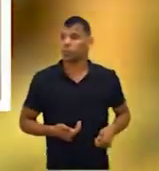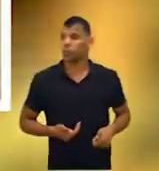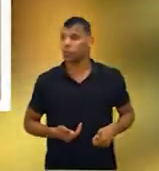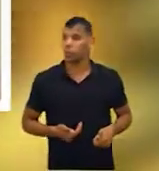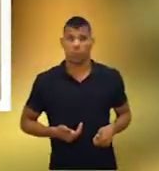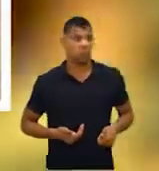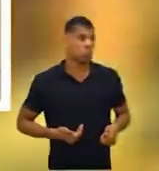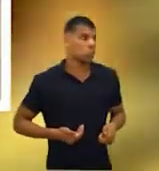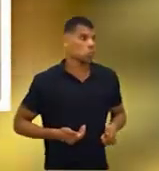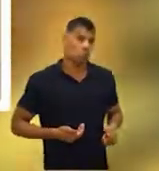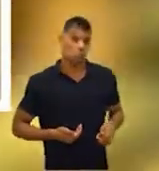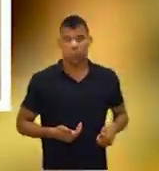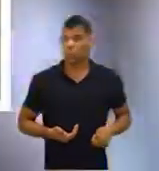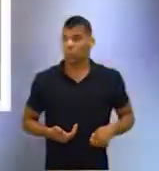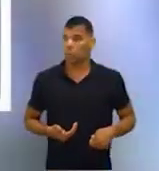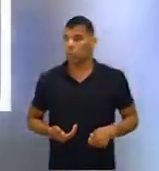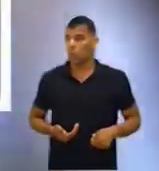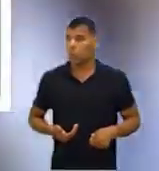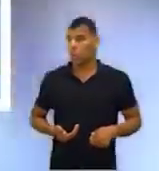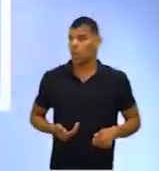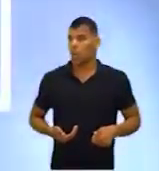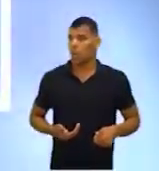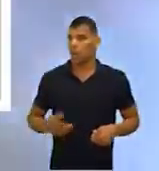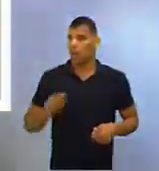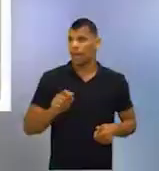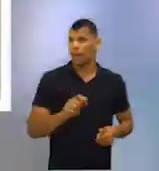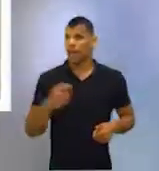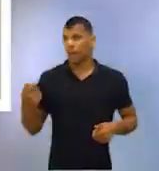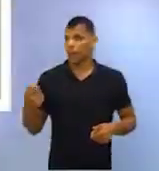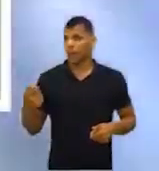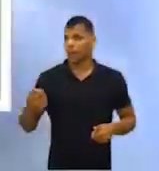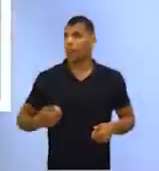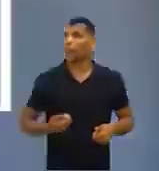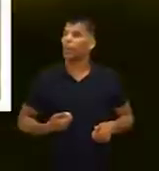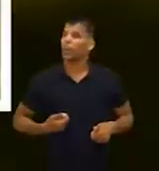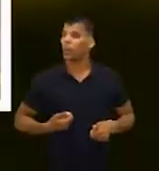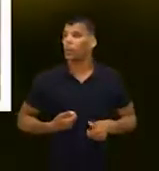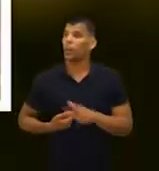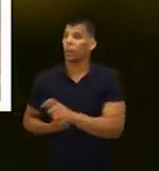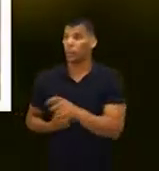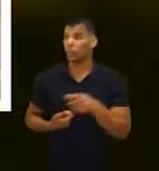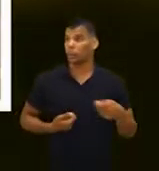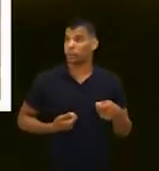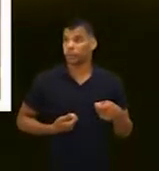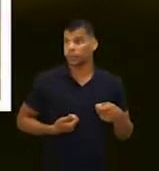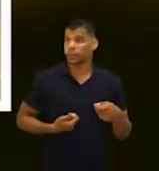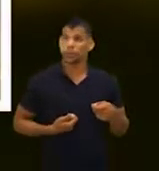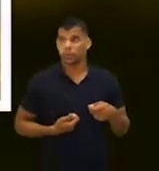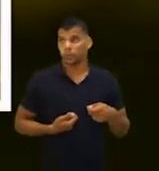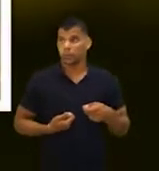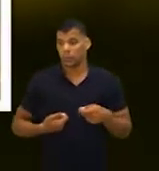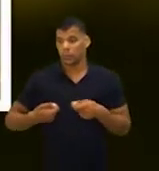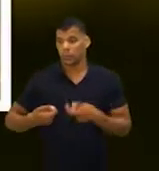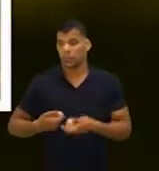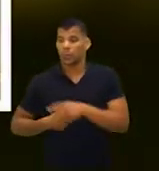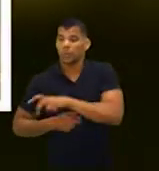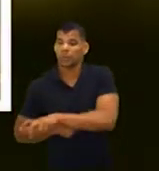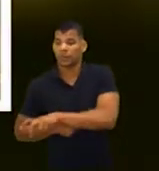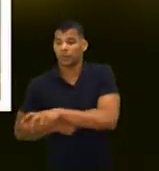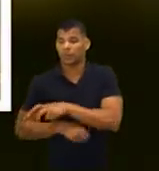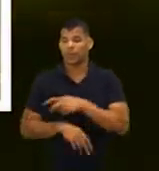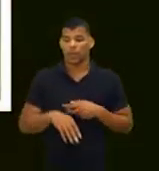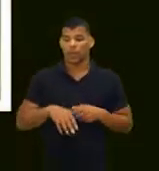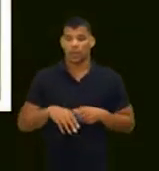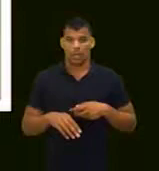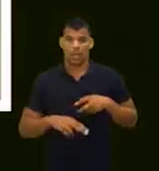A quantidade de giletes, não reparou a nela espelhada no salão, não perguntou o que era o